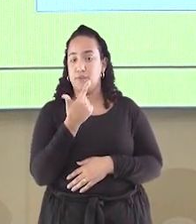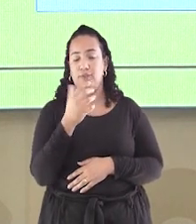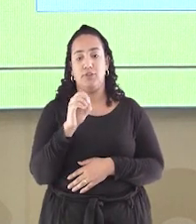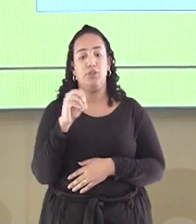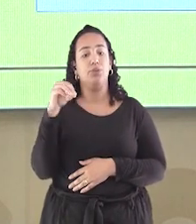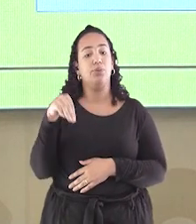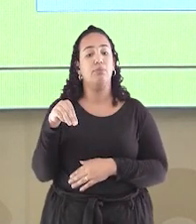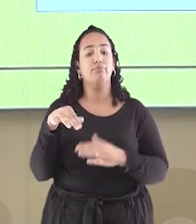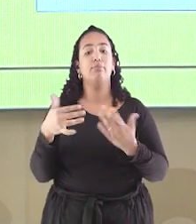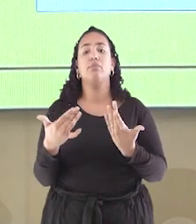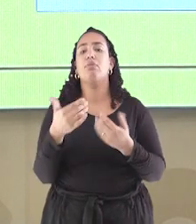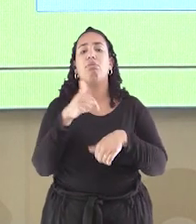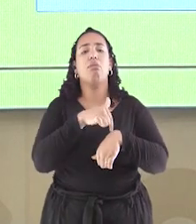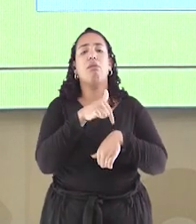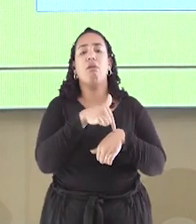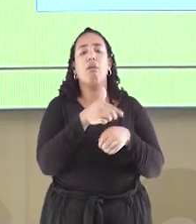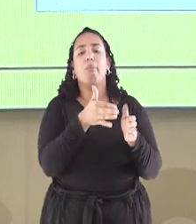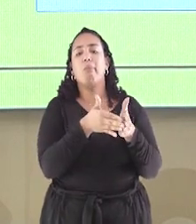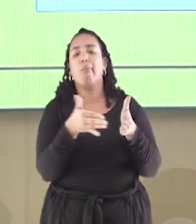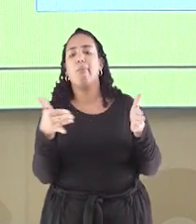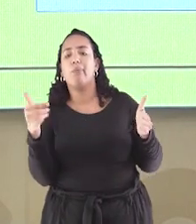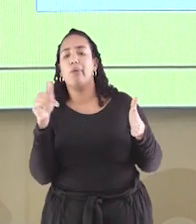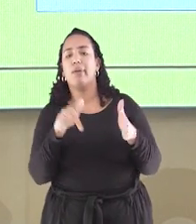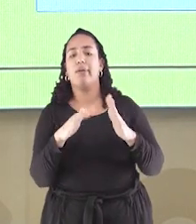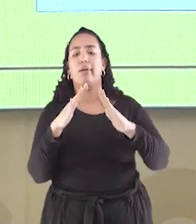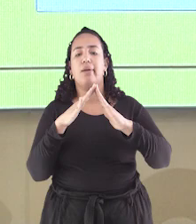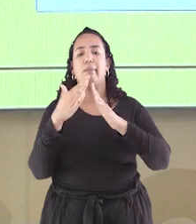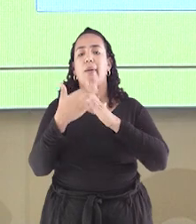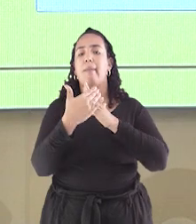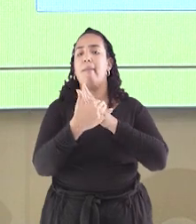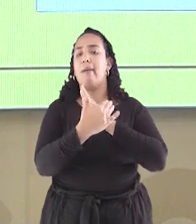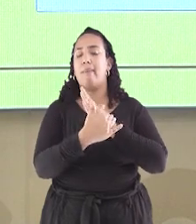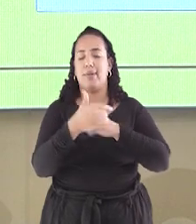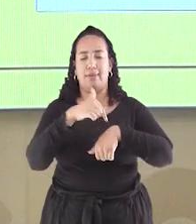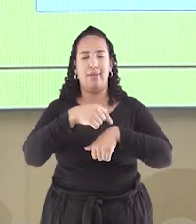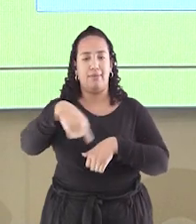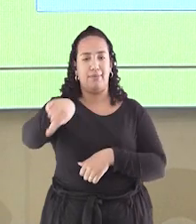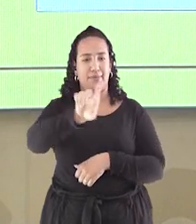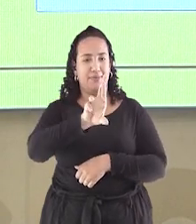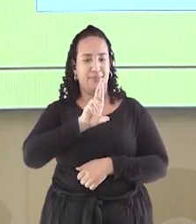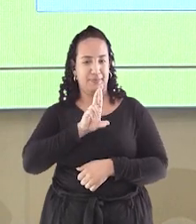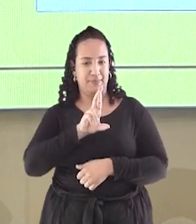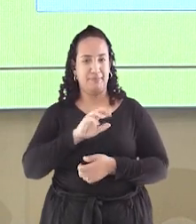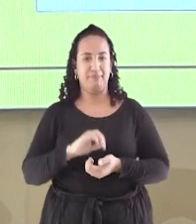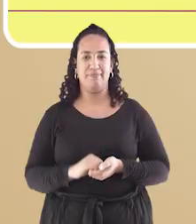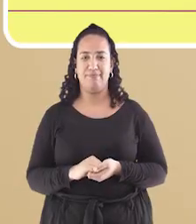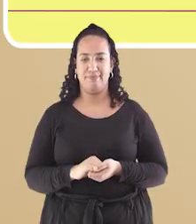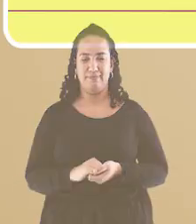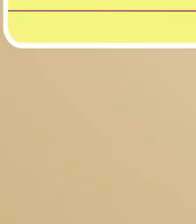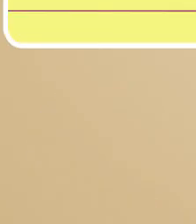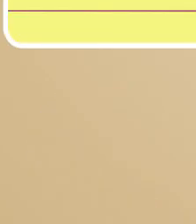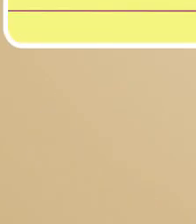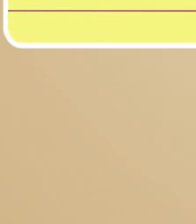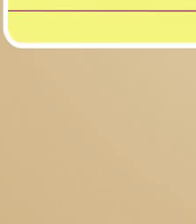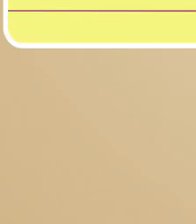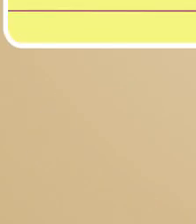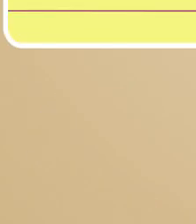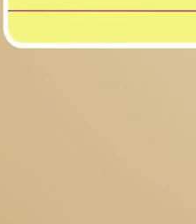11h20. Quanto tempo eles levaram para fazer a instalação? Vou te dar um tempinho para fazer.